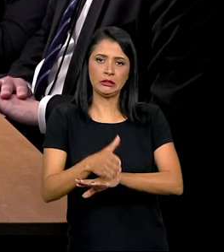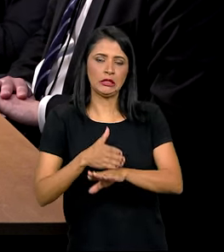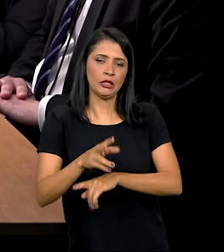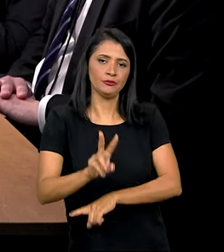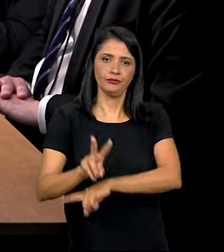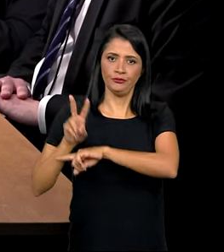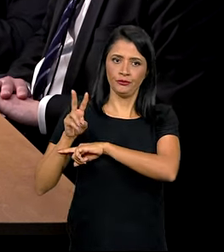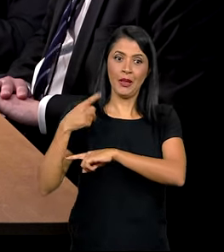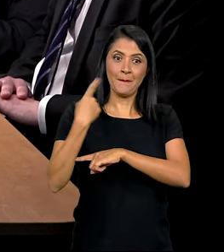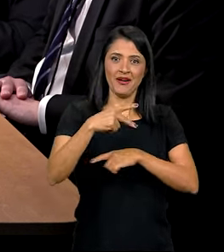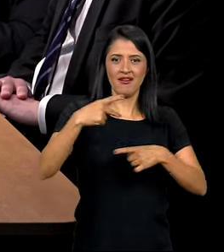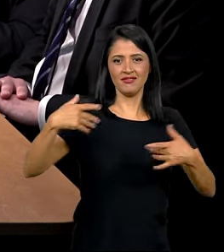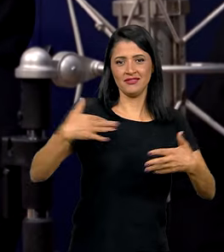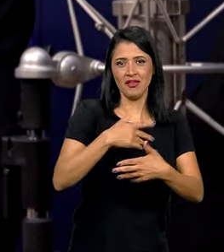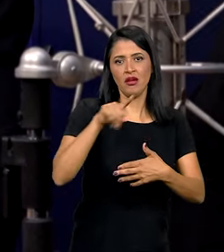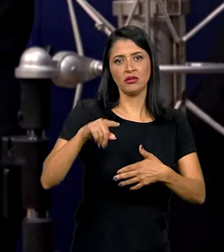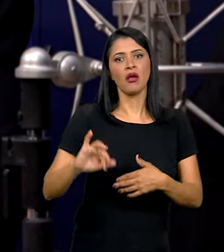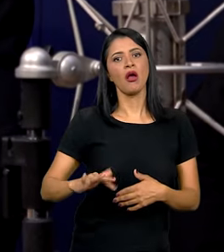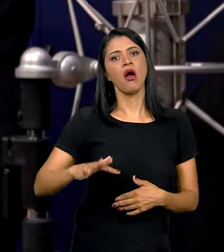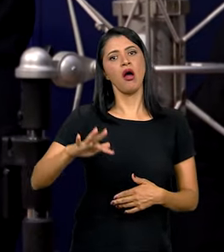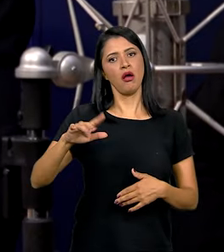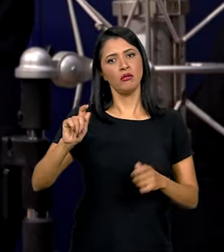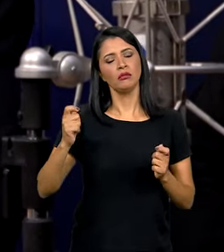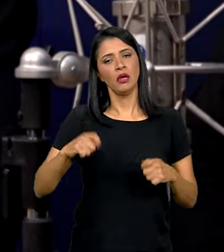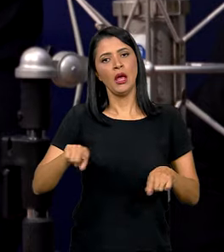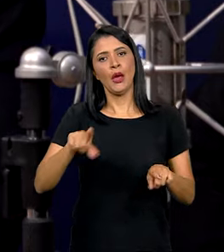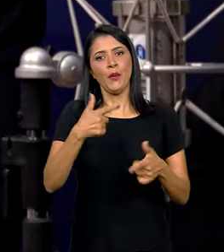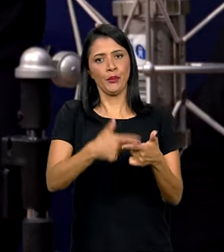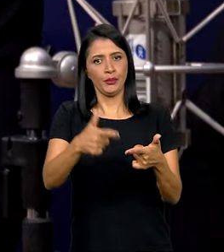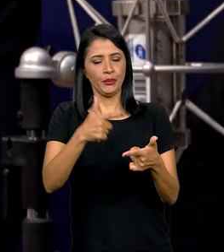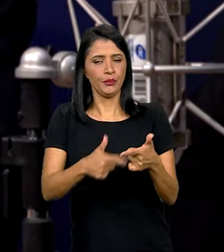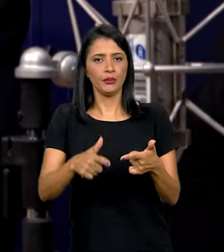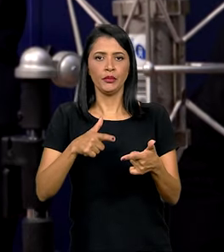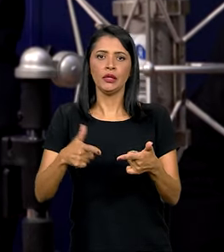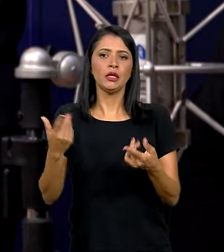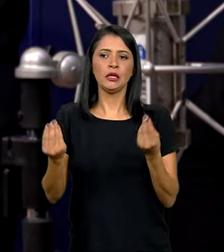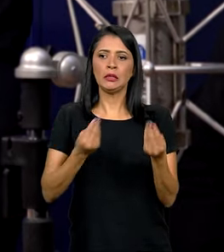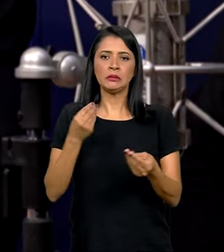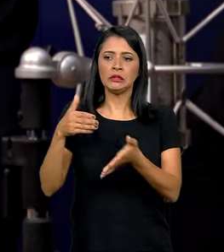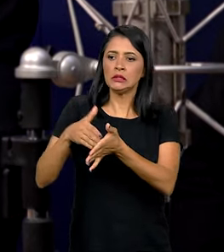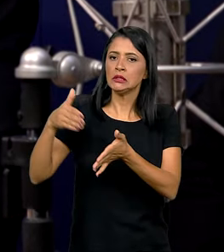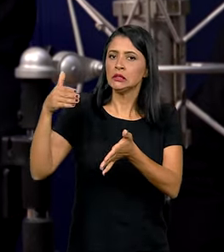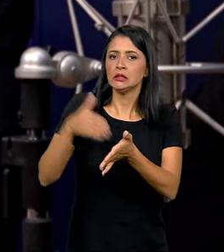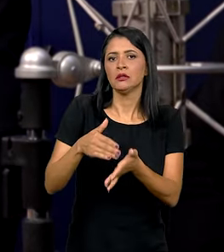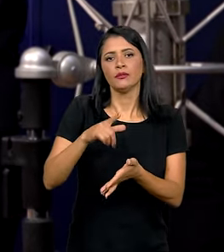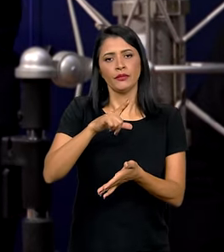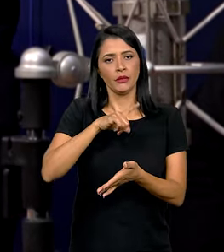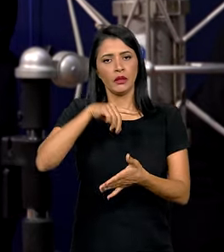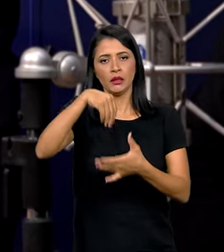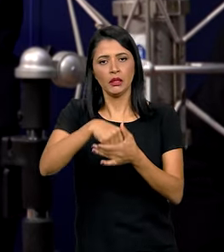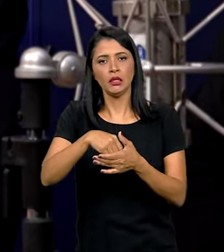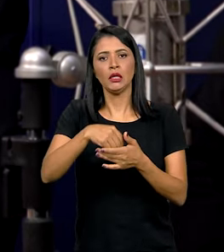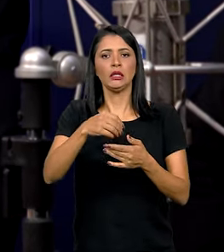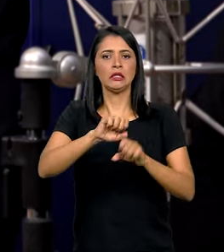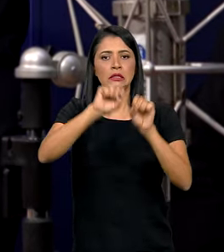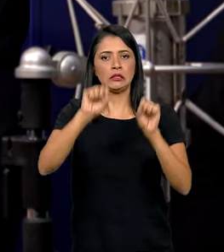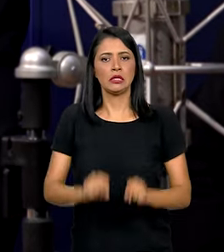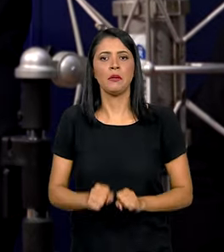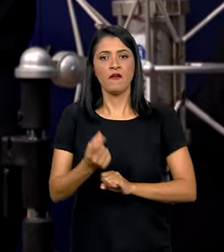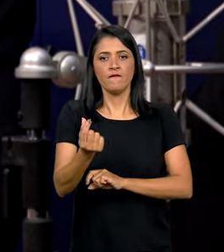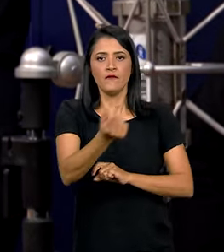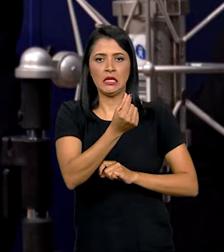e PR cidades tem uma coisa muito cara e é um problema de entraves que existem existe sistema financeiro